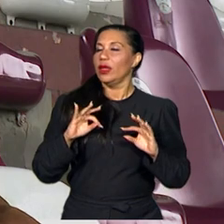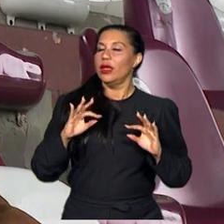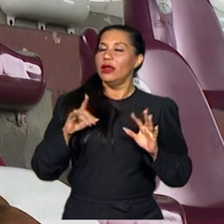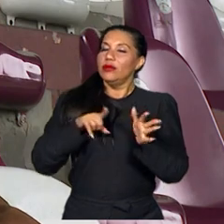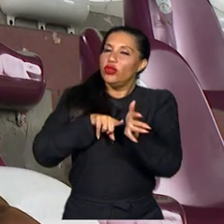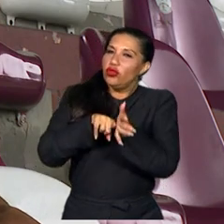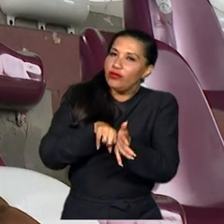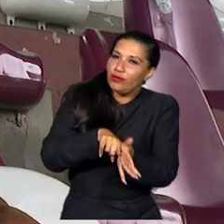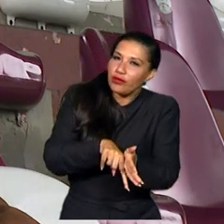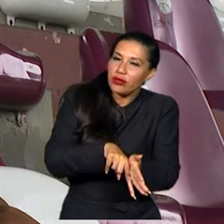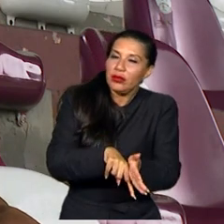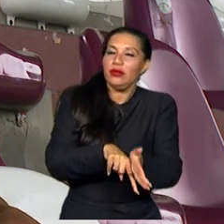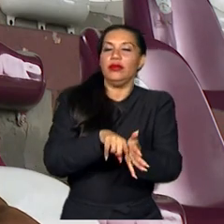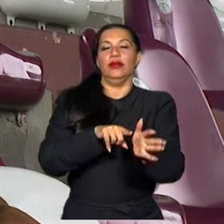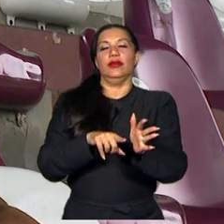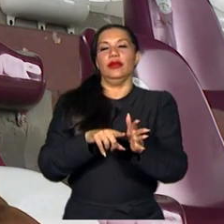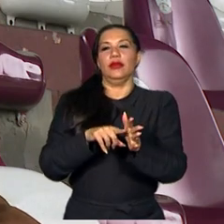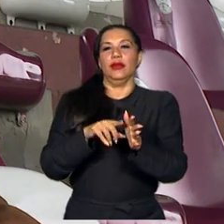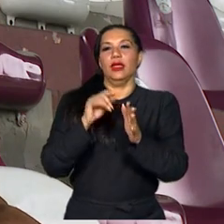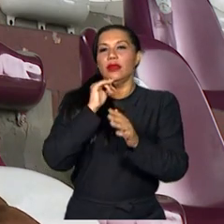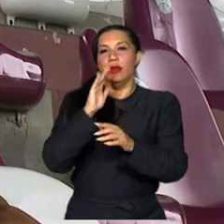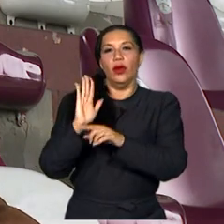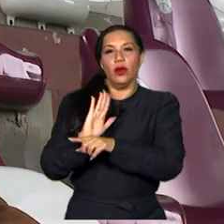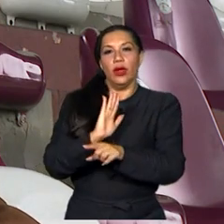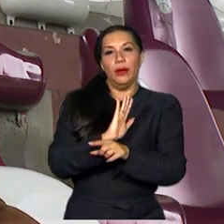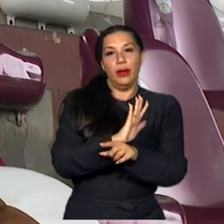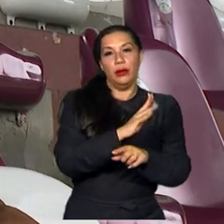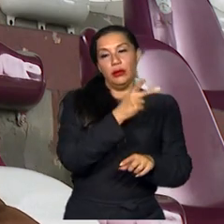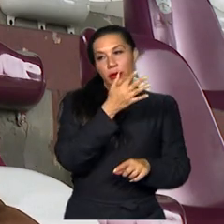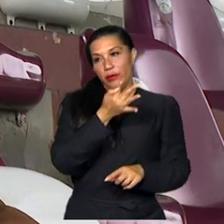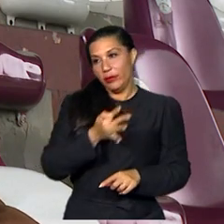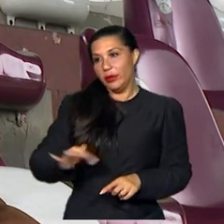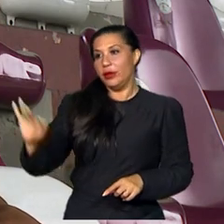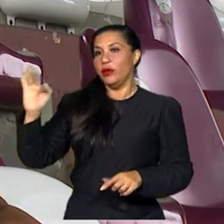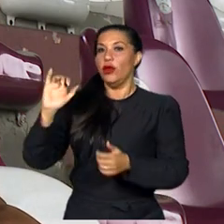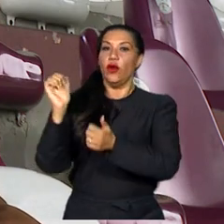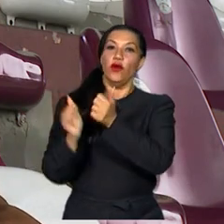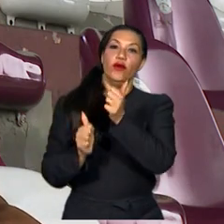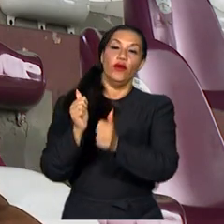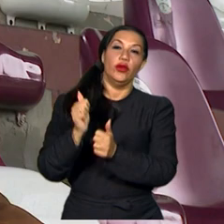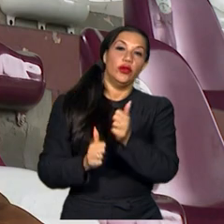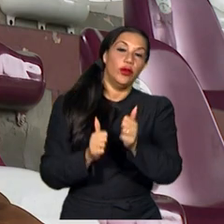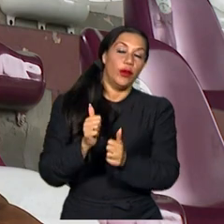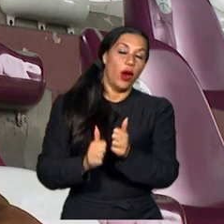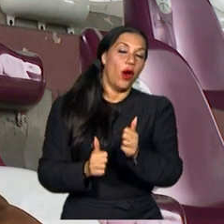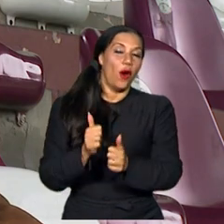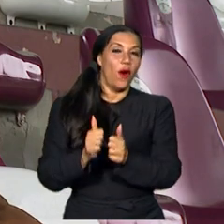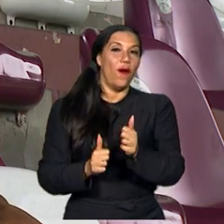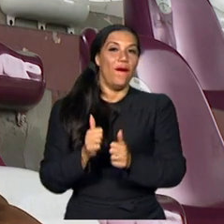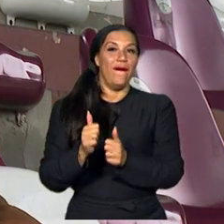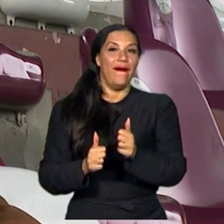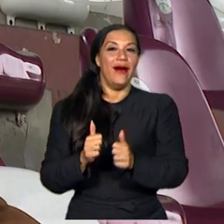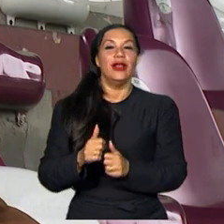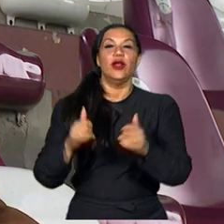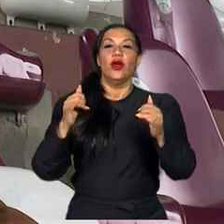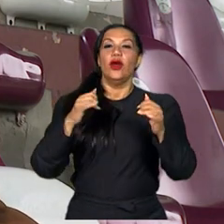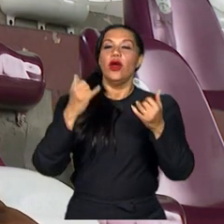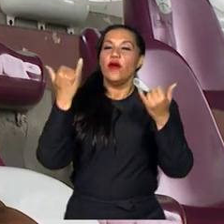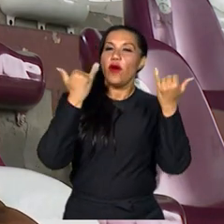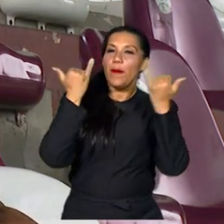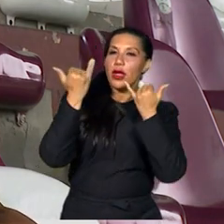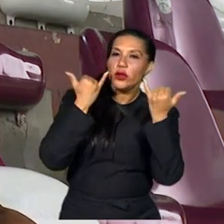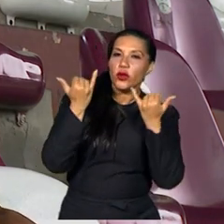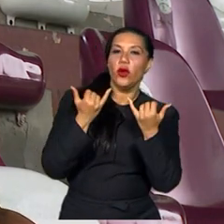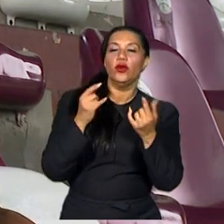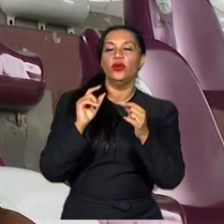histórico, inclusive com a colaboração da própria Federação Paulista de Futebol, que eles tinham o maior número de informações do